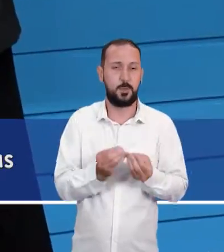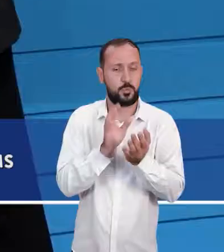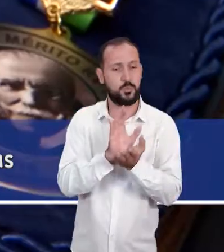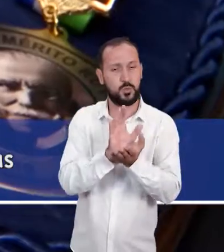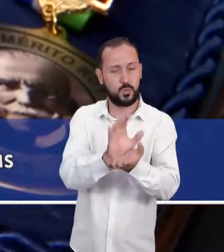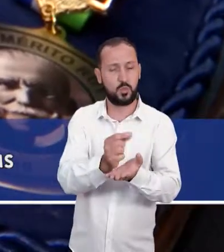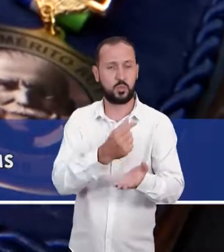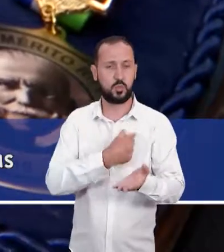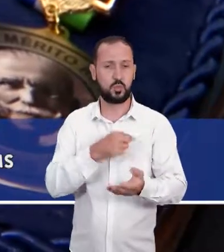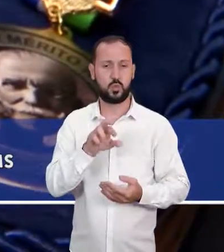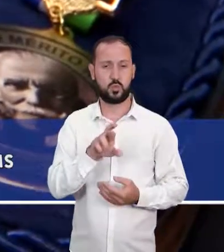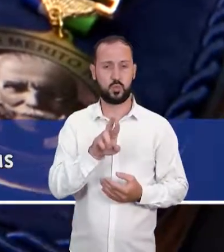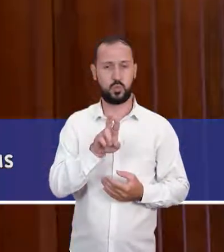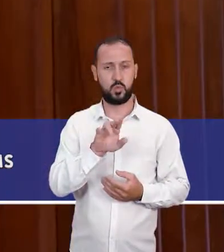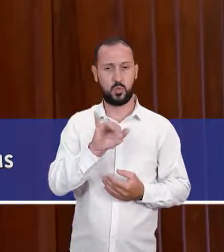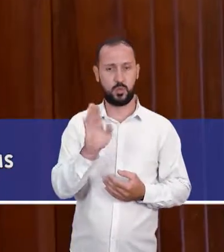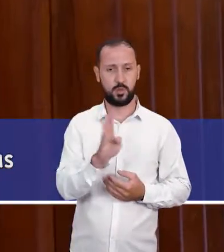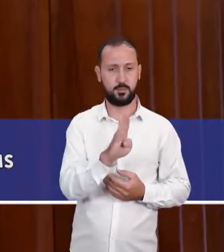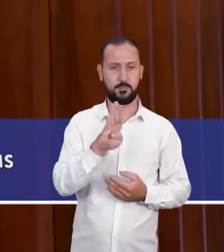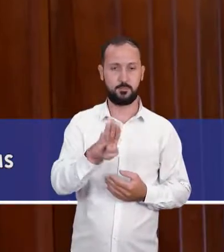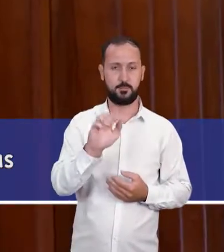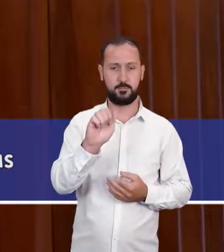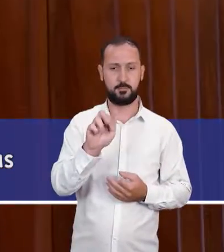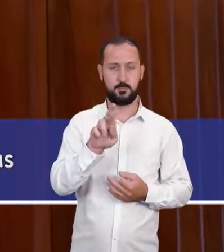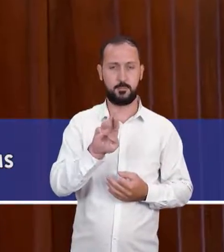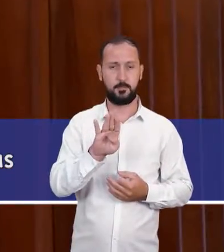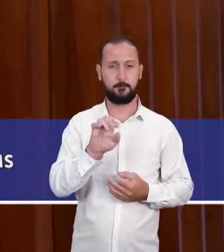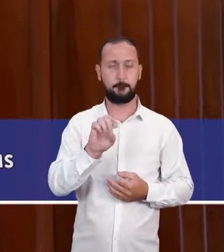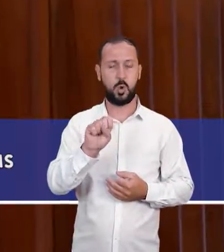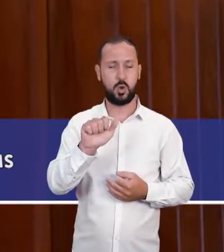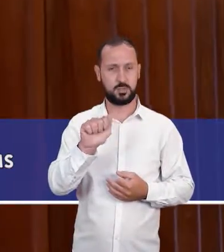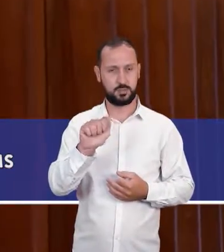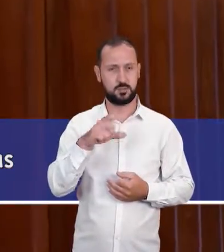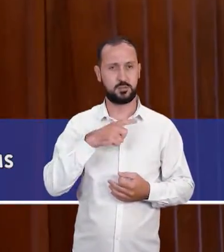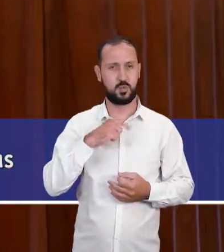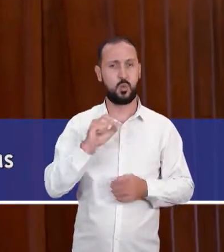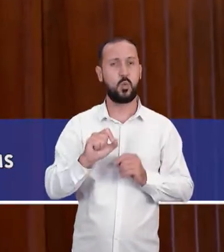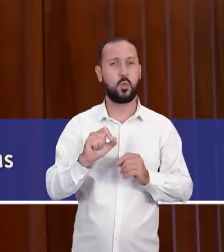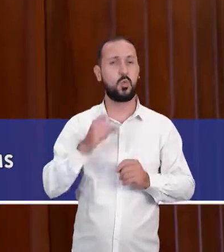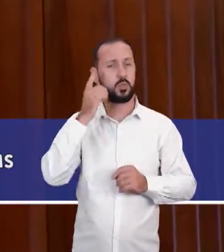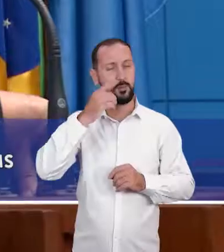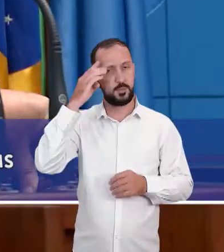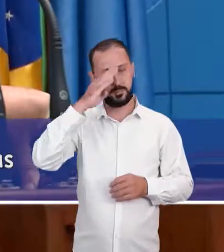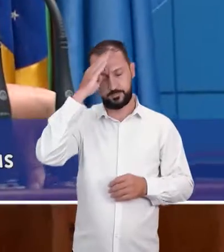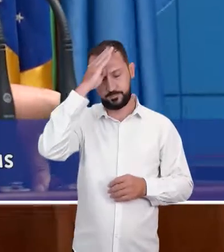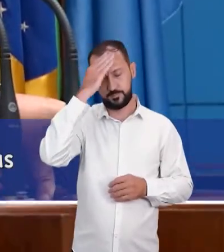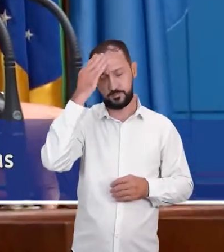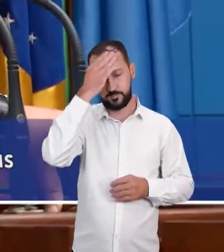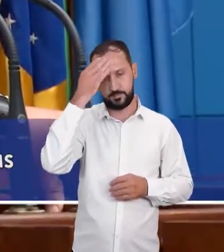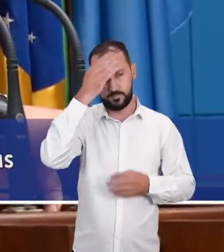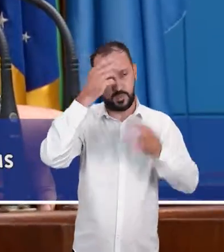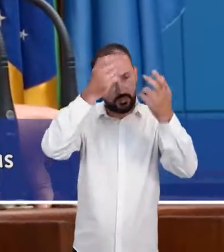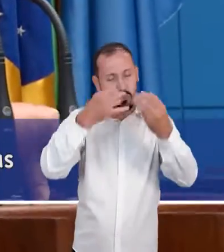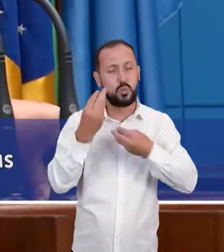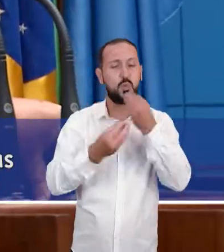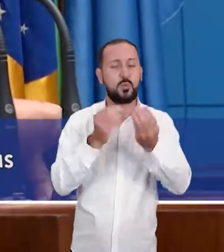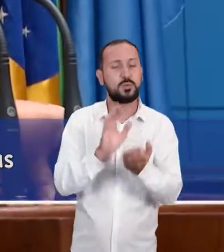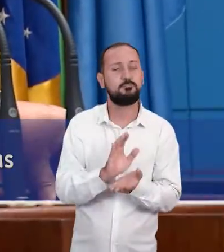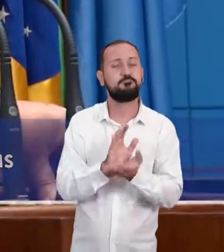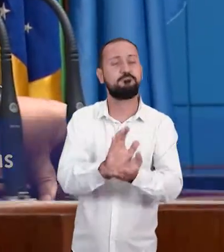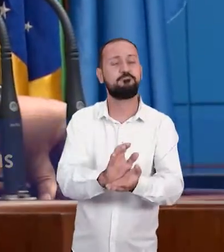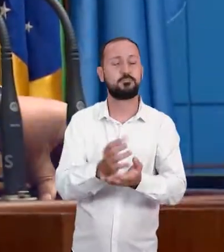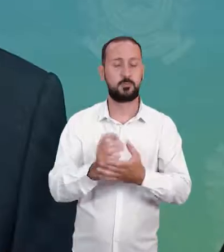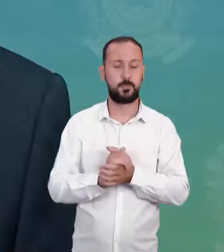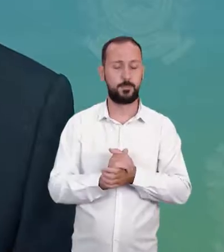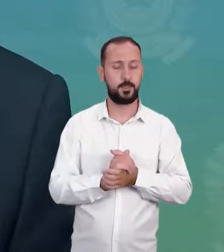da Comenda do Mérito Rui Barbosa. Proponente do evento, o deputado estadual Barbosinha, do DEM, falou sobre a importância da